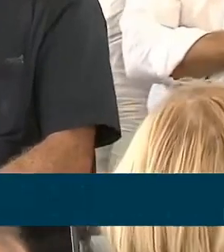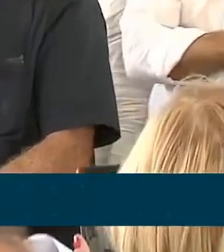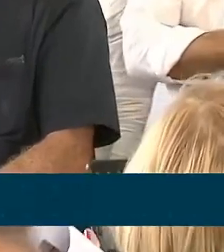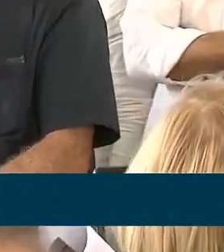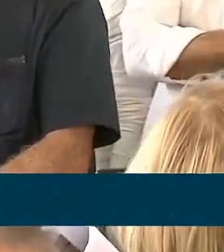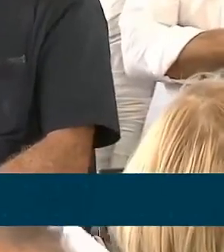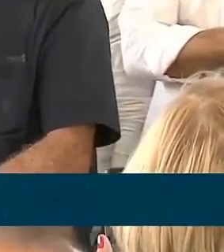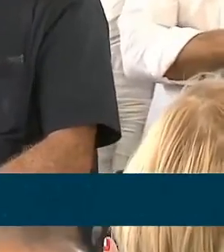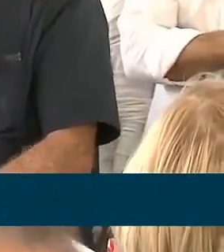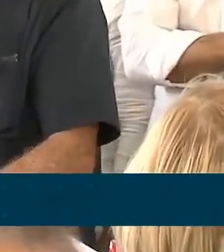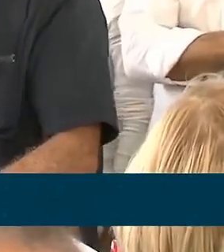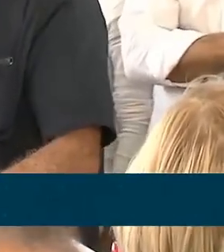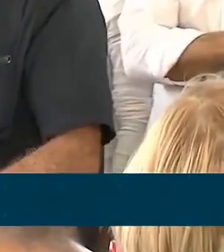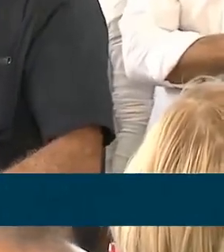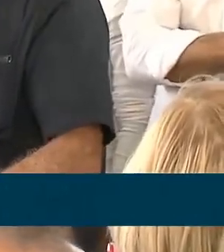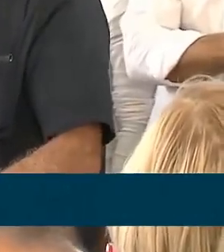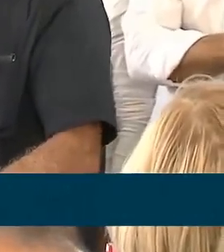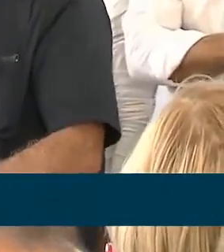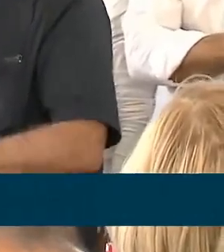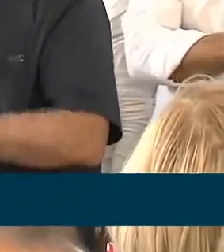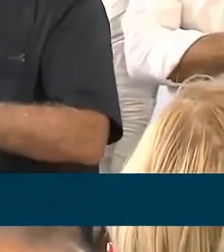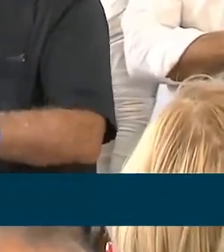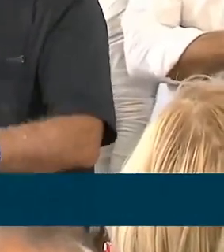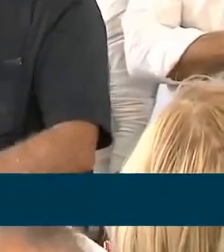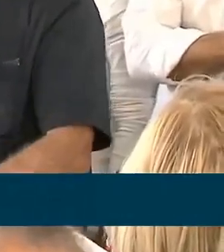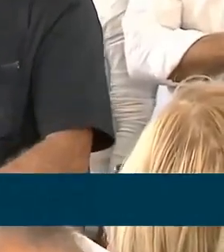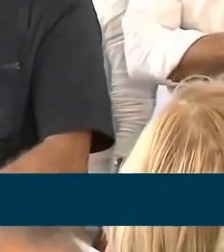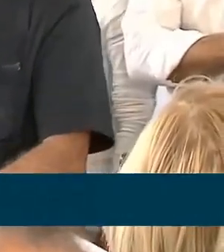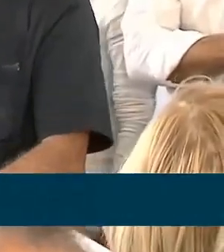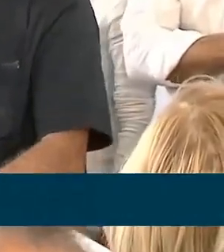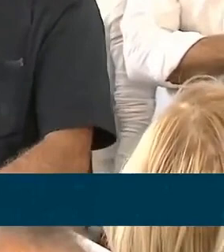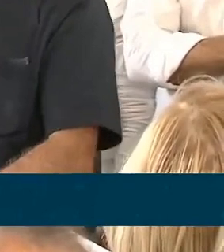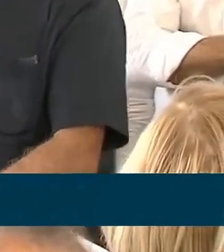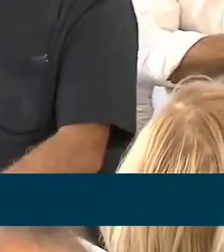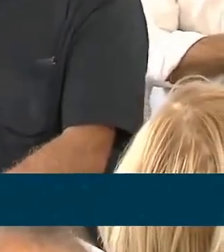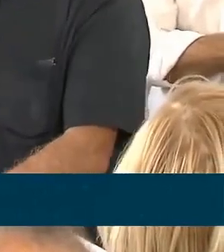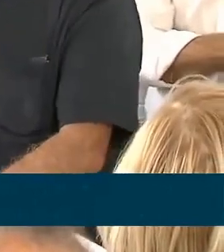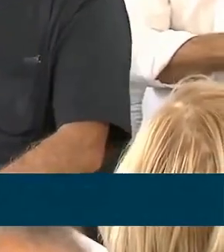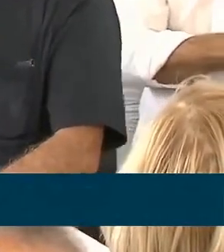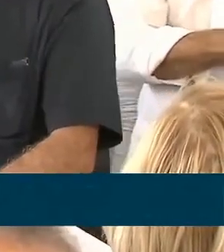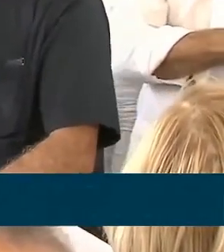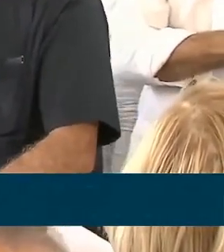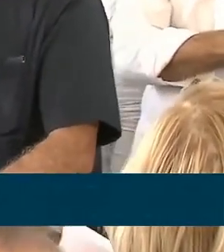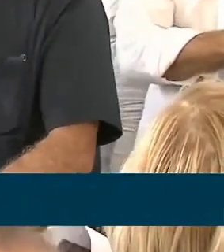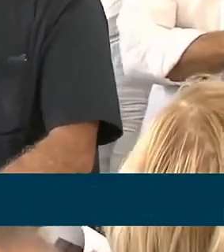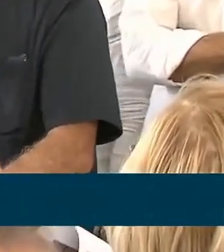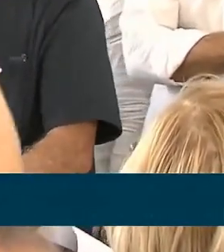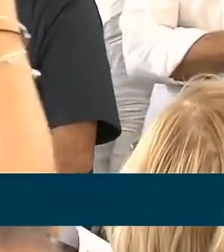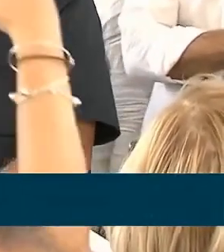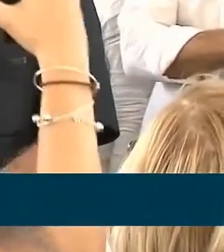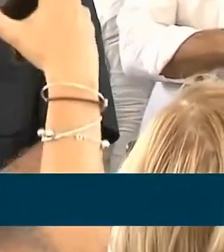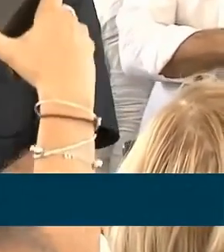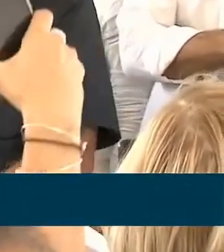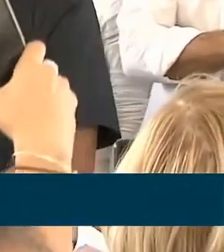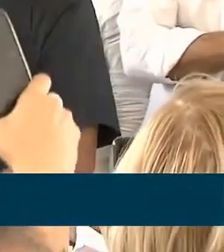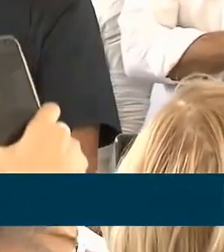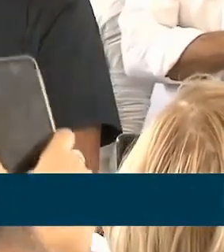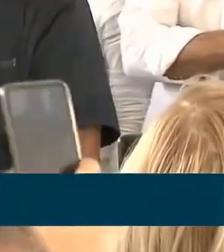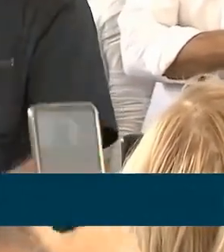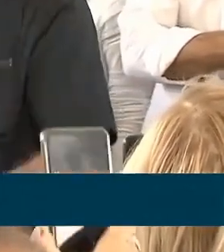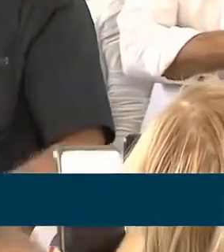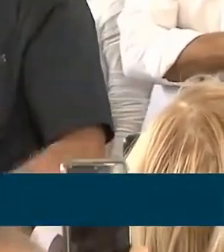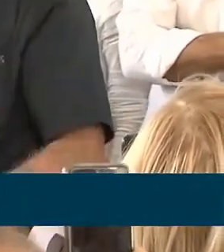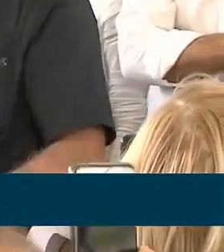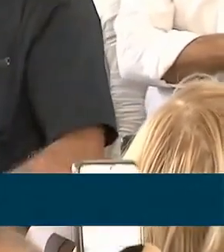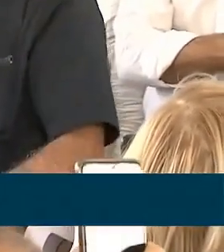no combate à pandemia. Além de meios para governadores e prefeitos, nós sempre defendemos a